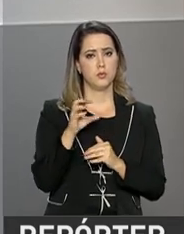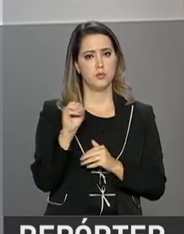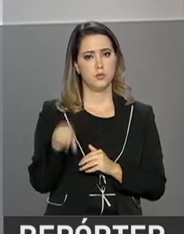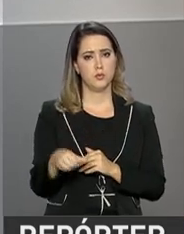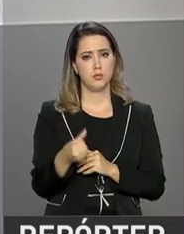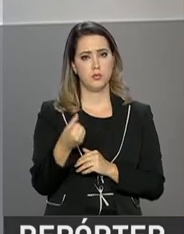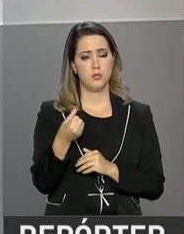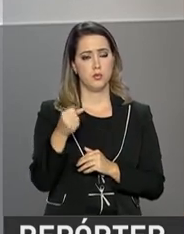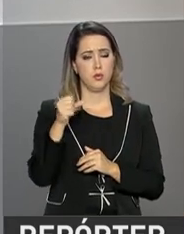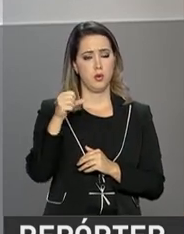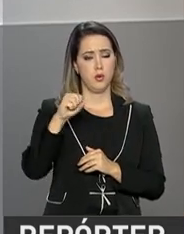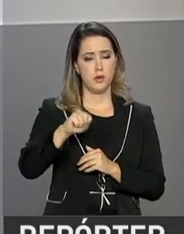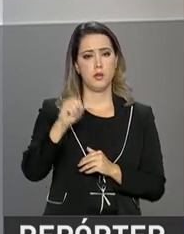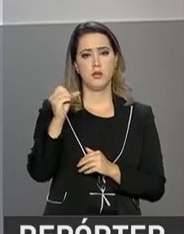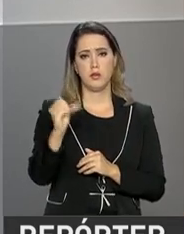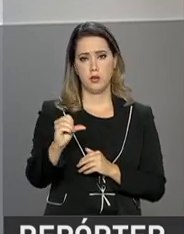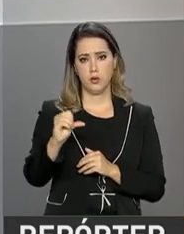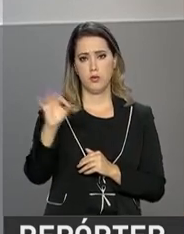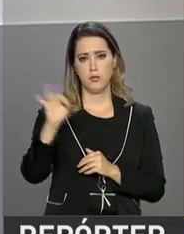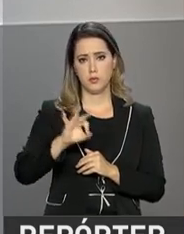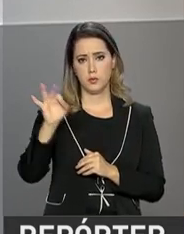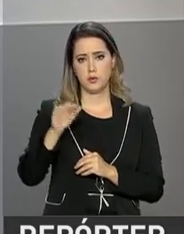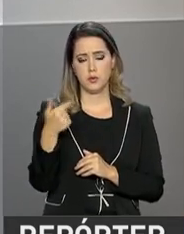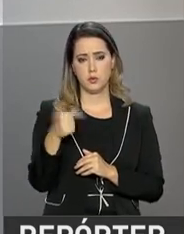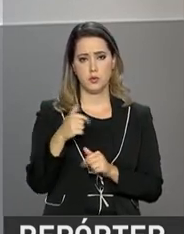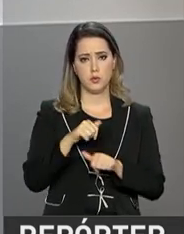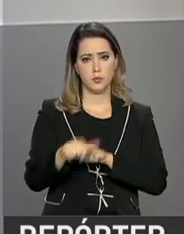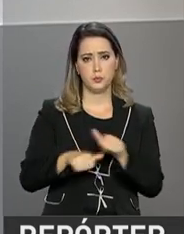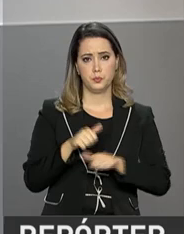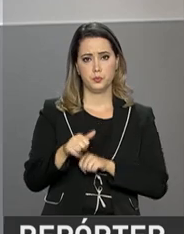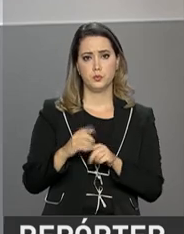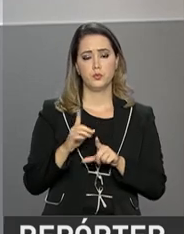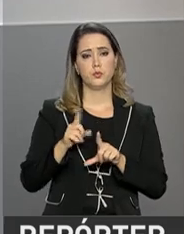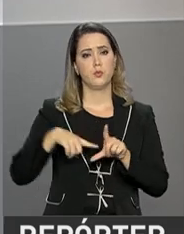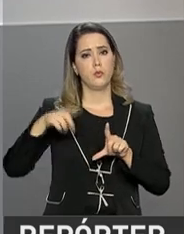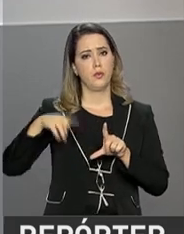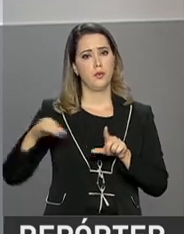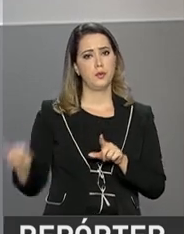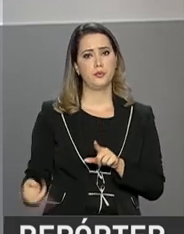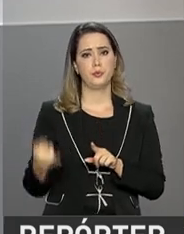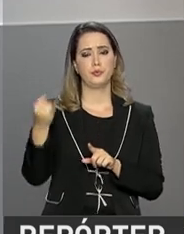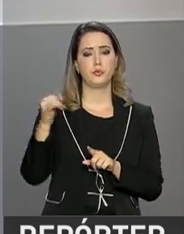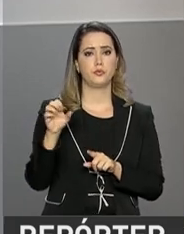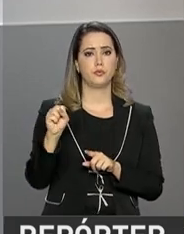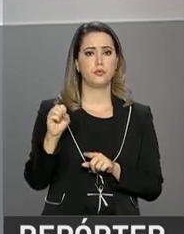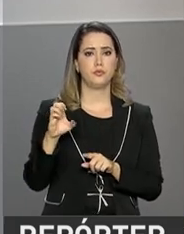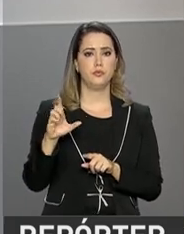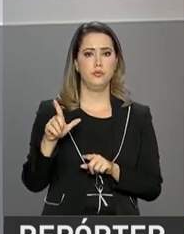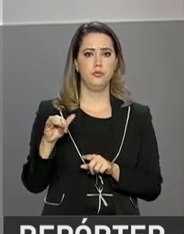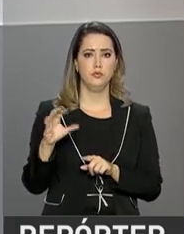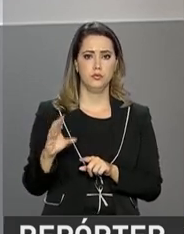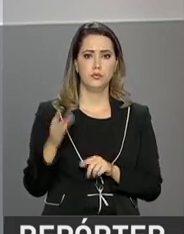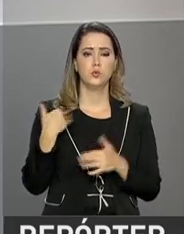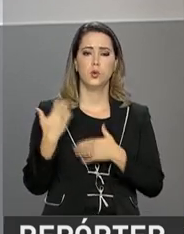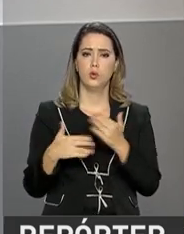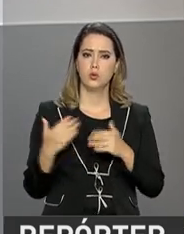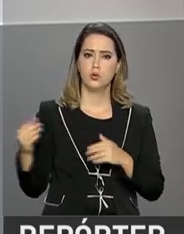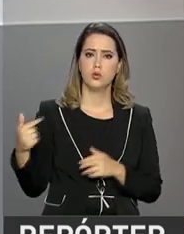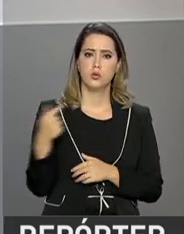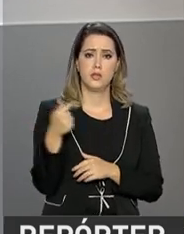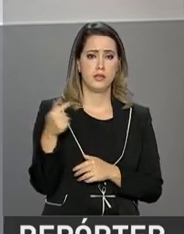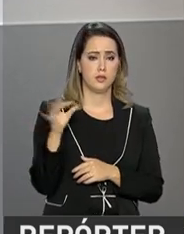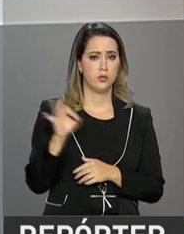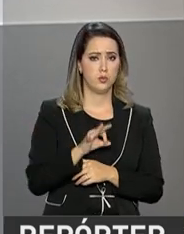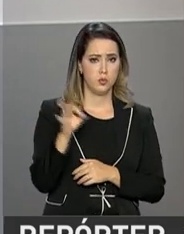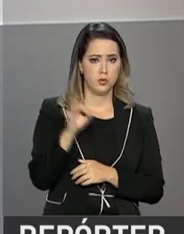0,89 por cento e não teve alteração na projeção da taxa básica de juros a selic que permanece em